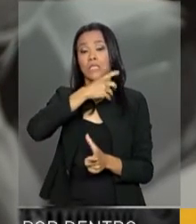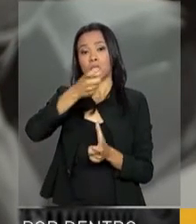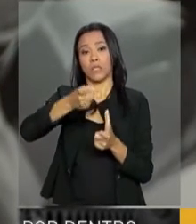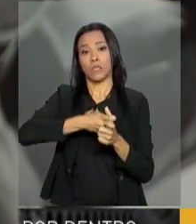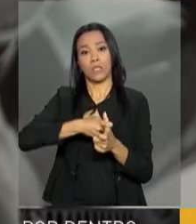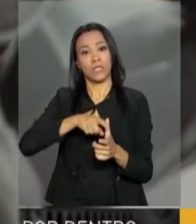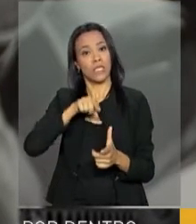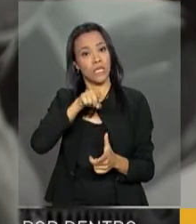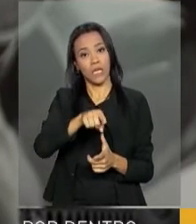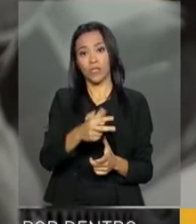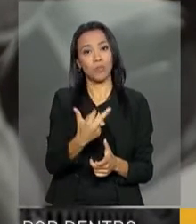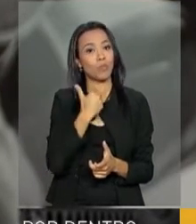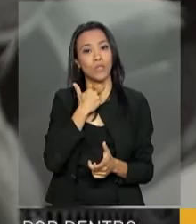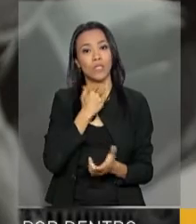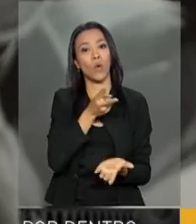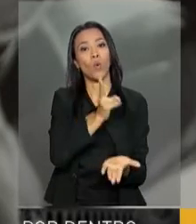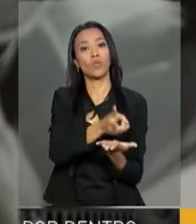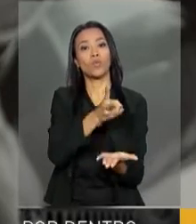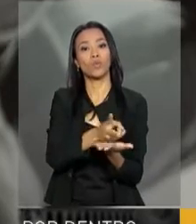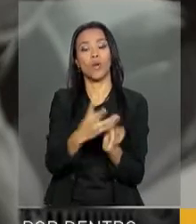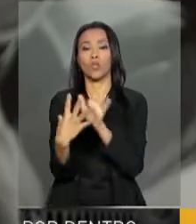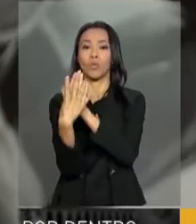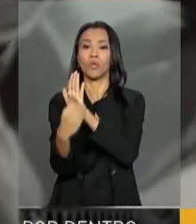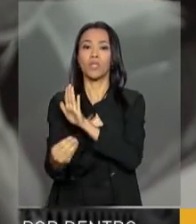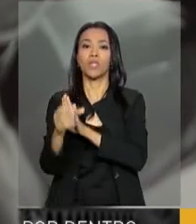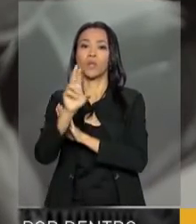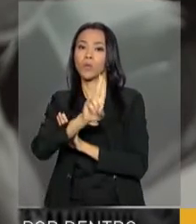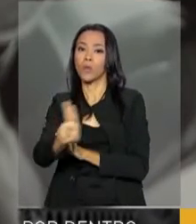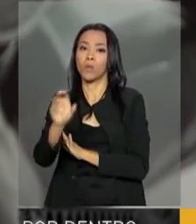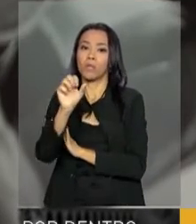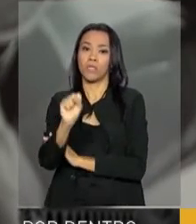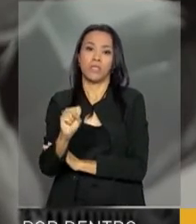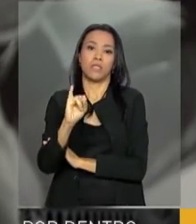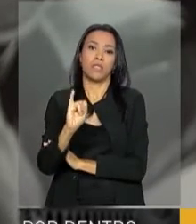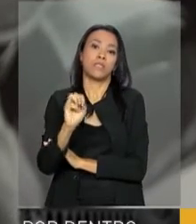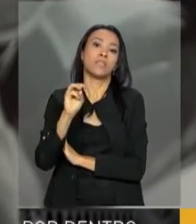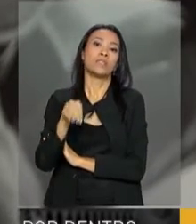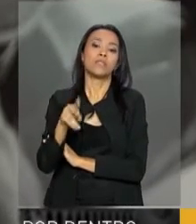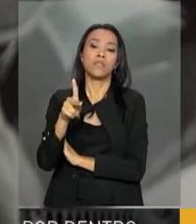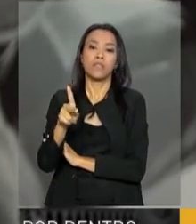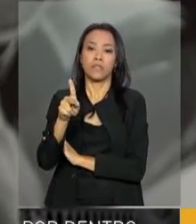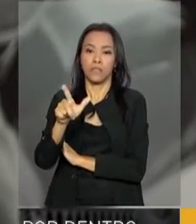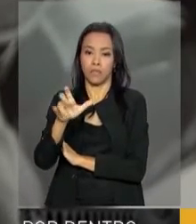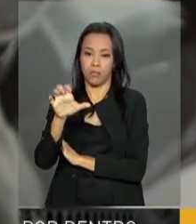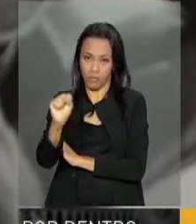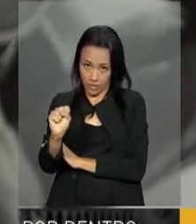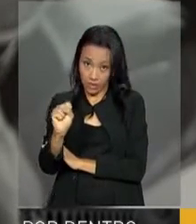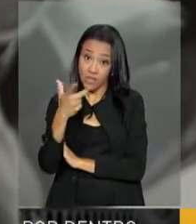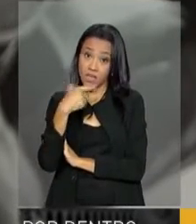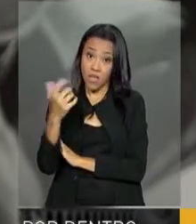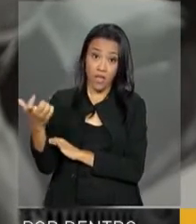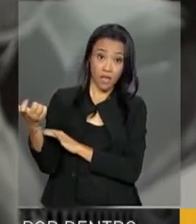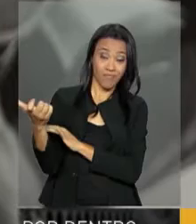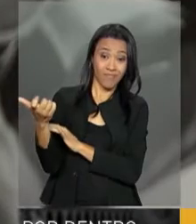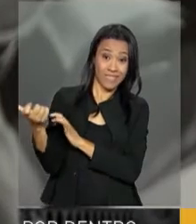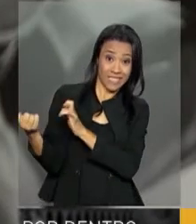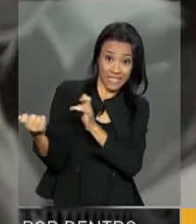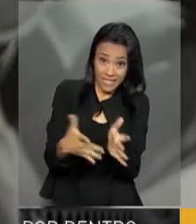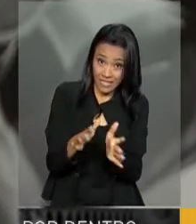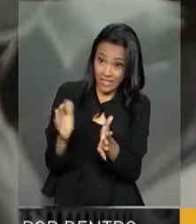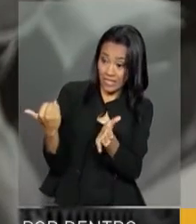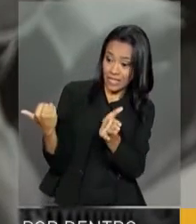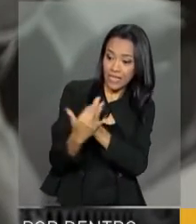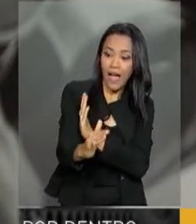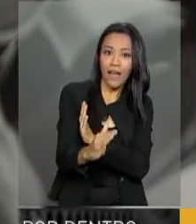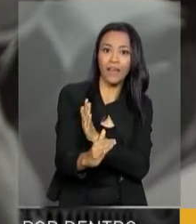poderiam continuar no Simples. Elas seriam excluídas do Simples. E quem sai do Simples cai no complicado. Se